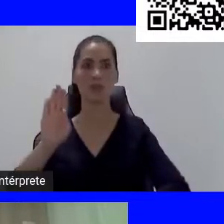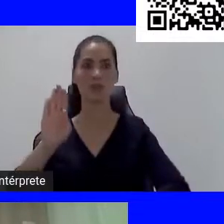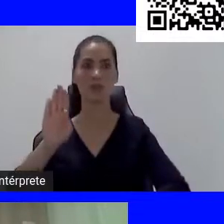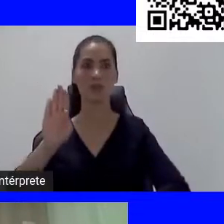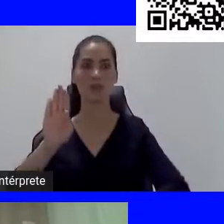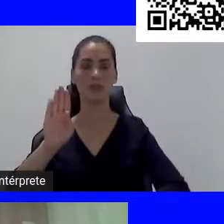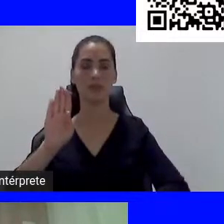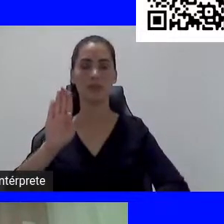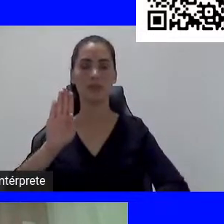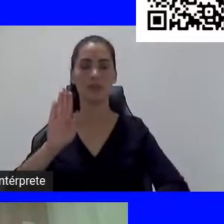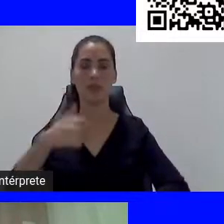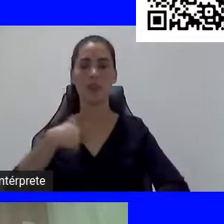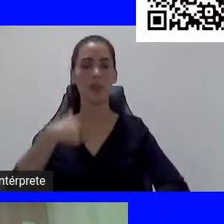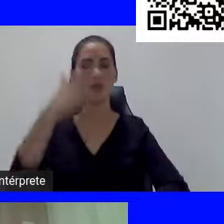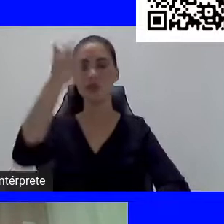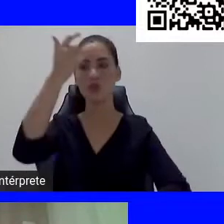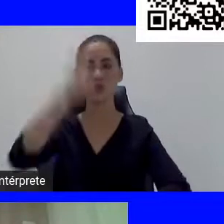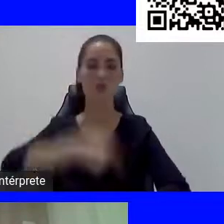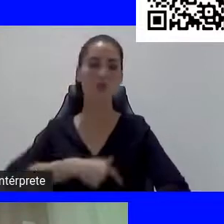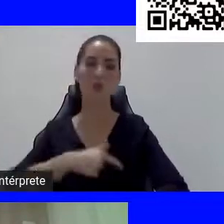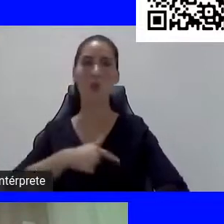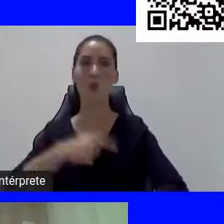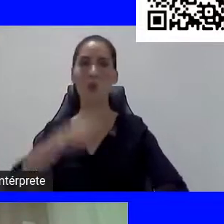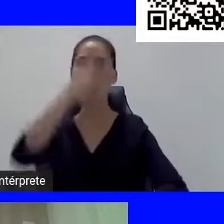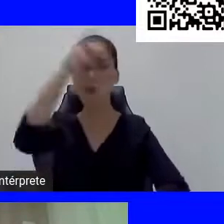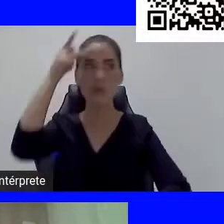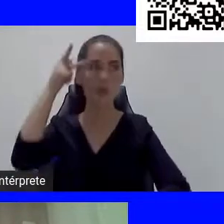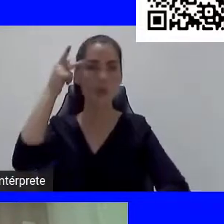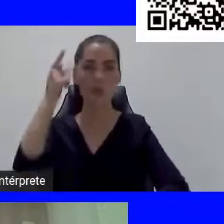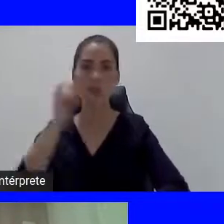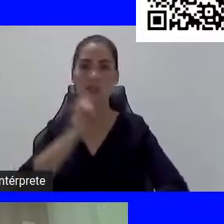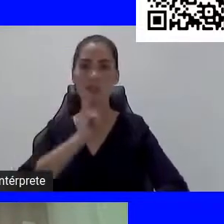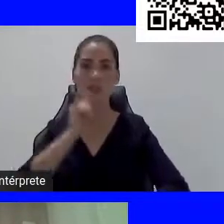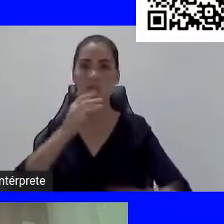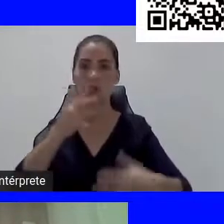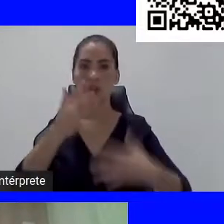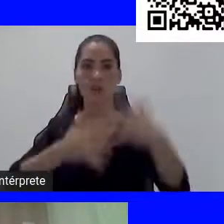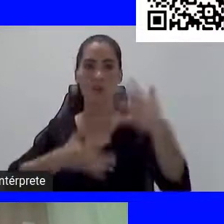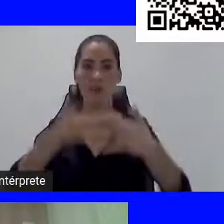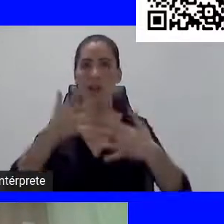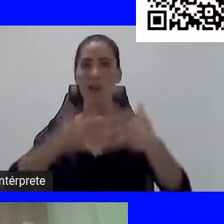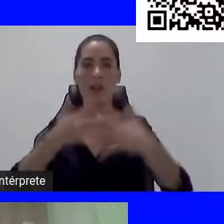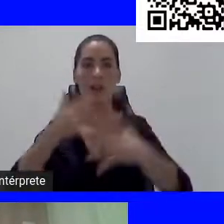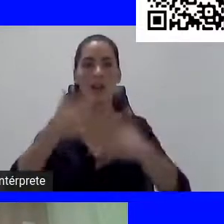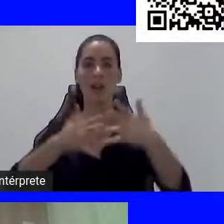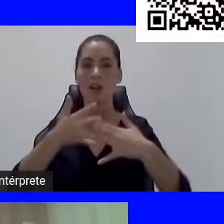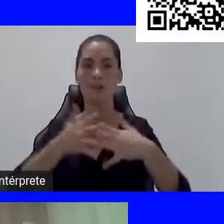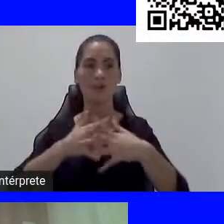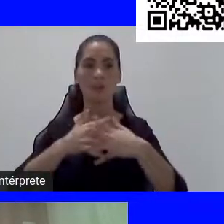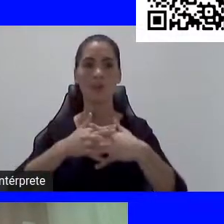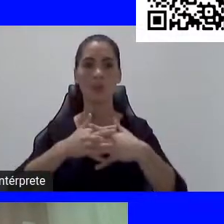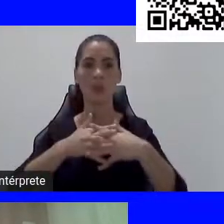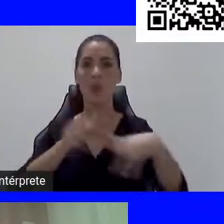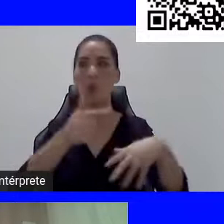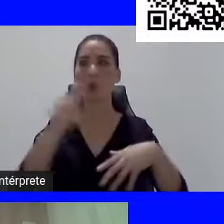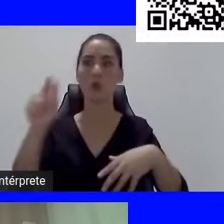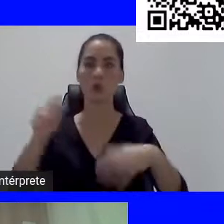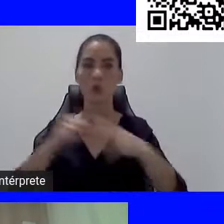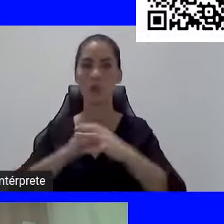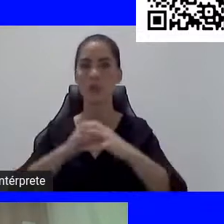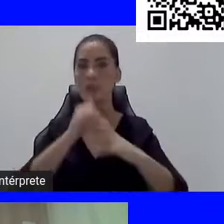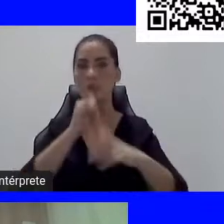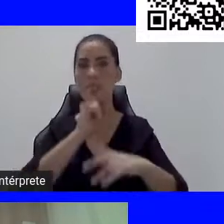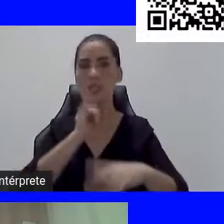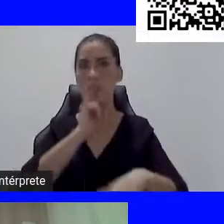jamais, uma pedra no sapato dessa união. Se não for para ser pré-candidata à presidência da República, eu vou estar lá segurando